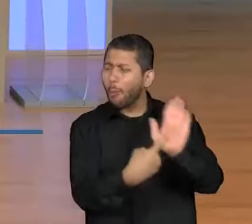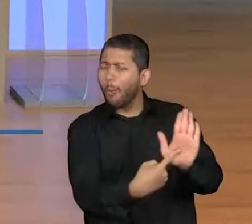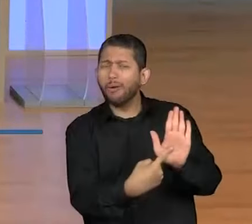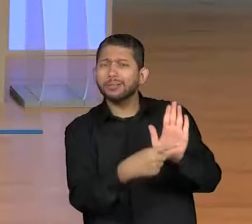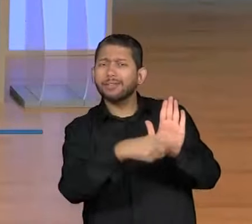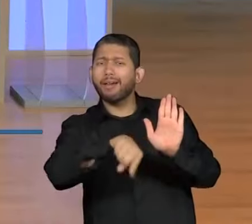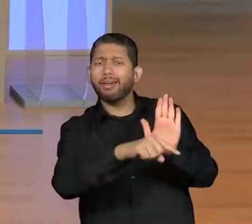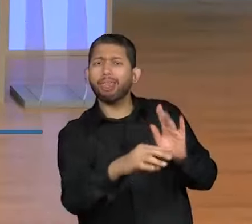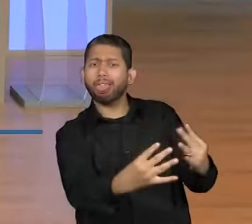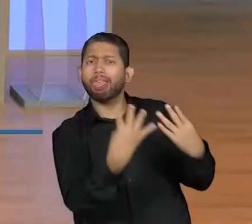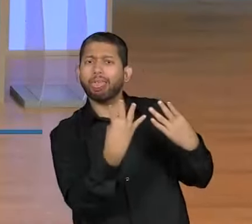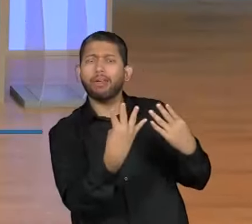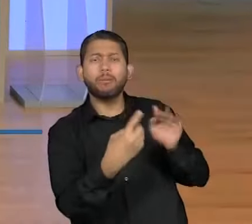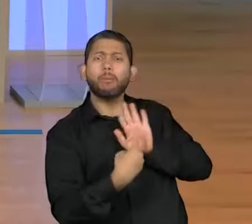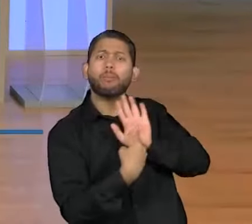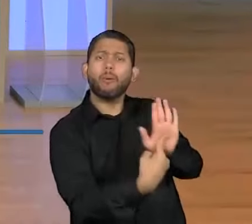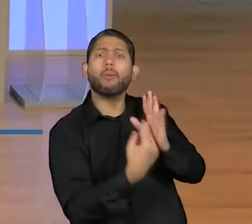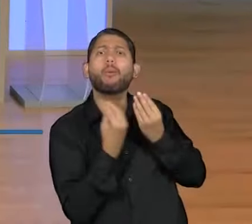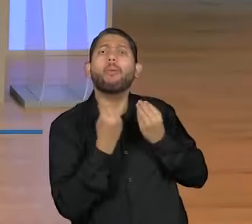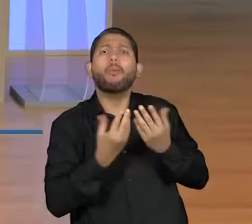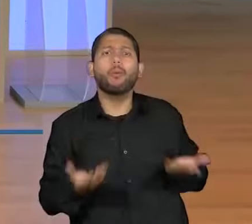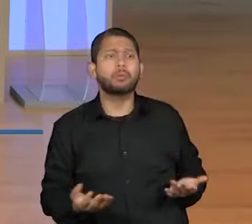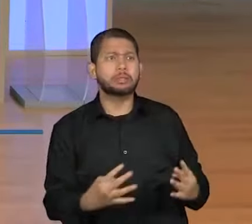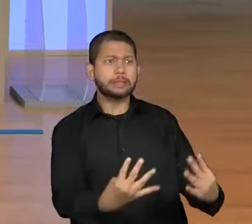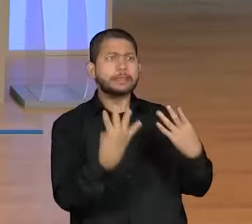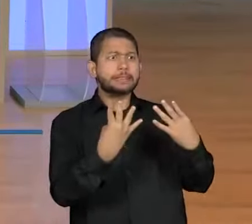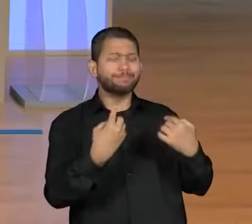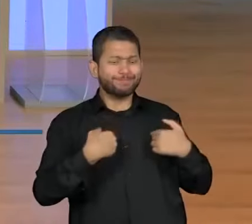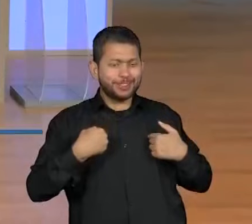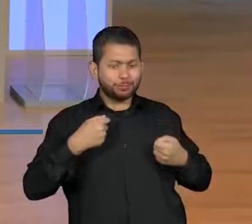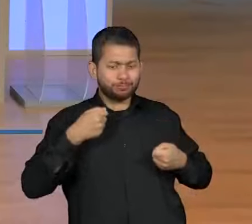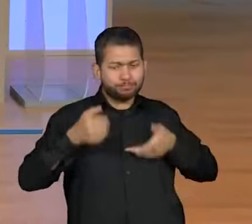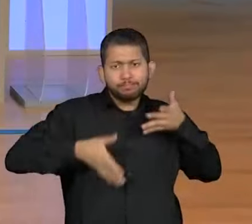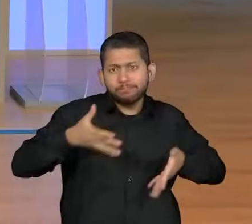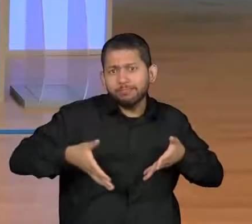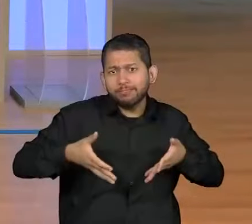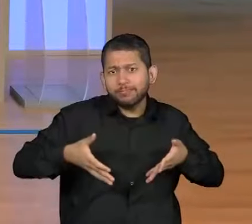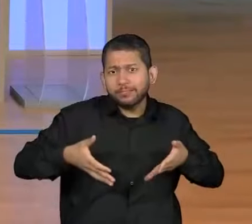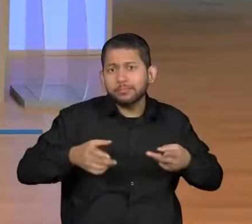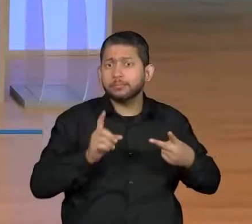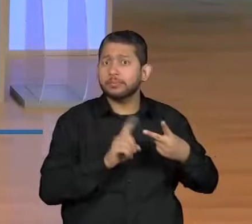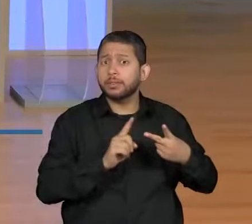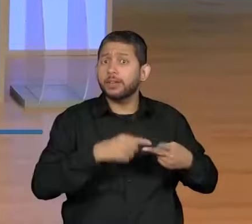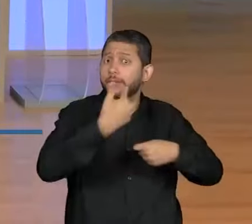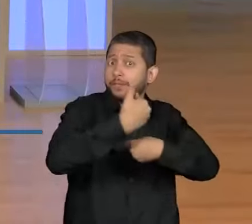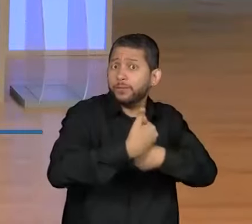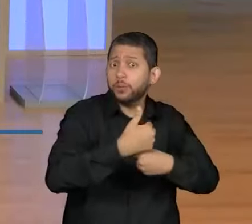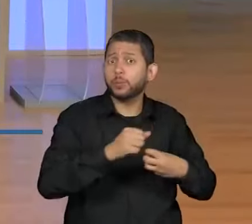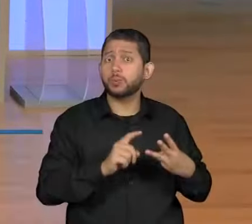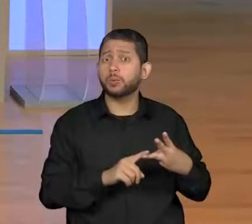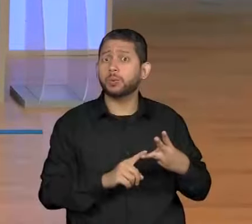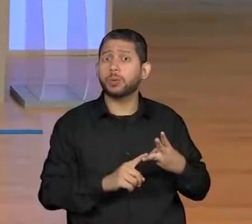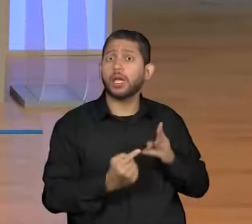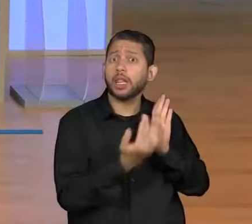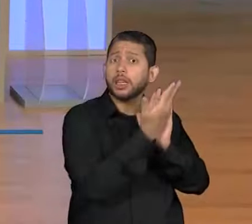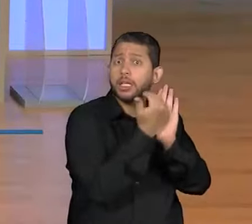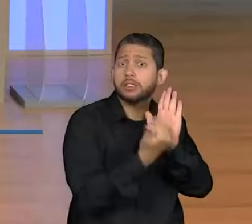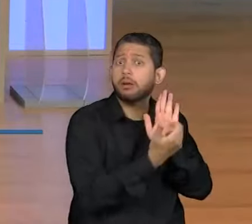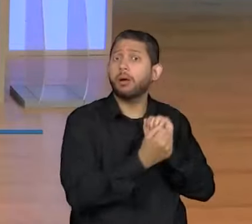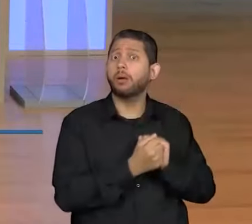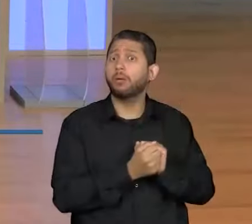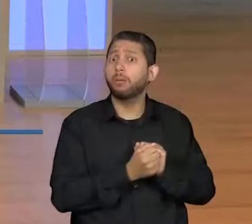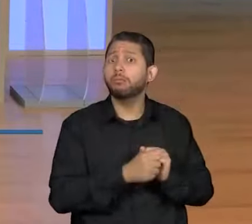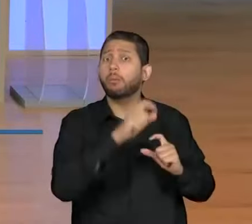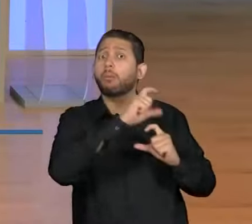igual eles deram aqui no texto. Você vai pensar nessa forma de apresentar, se pode ser uma história em quadrinhos sobre sua